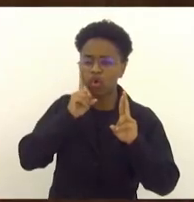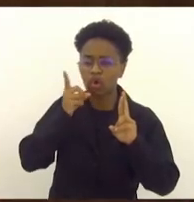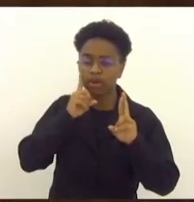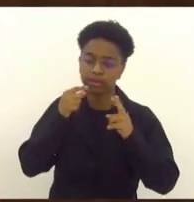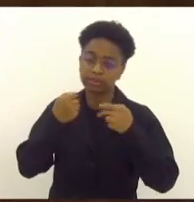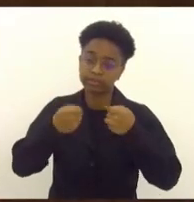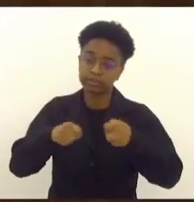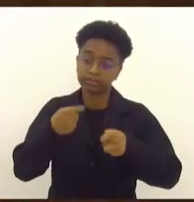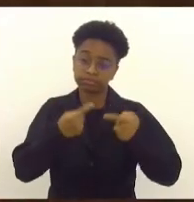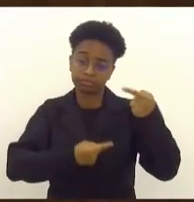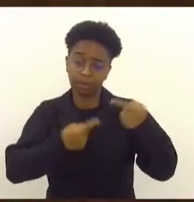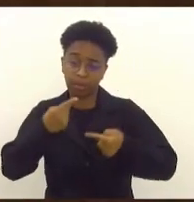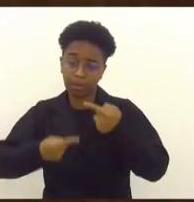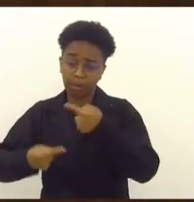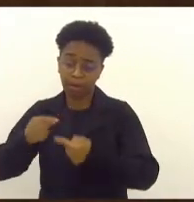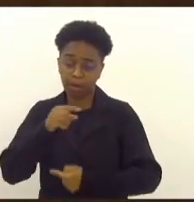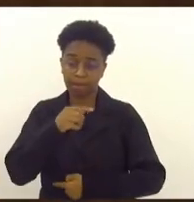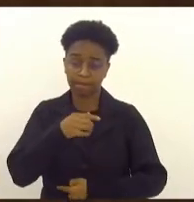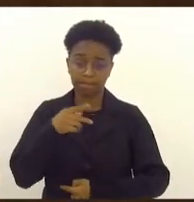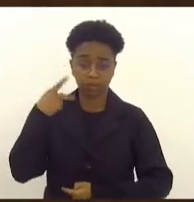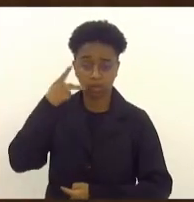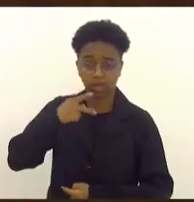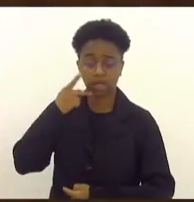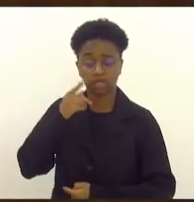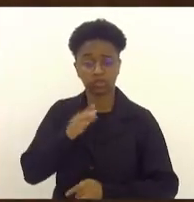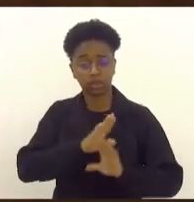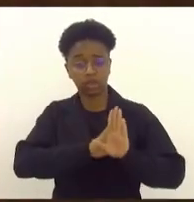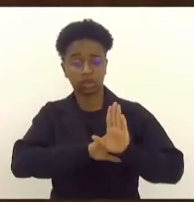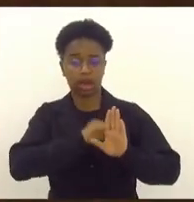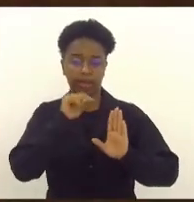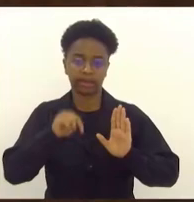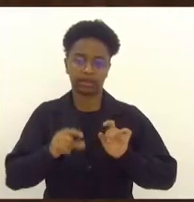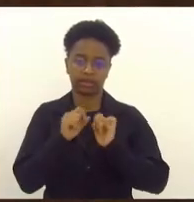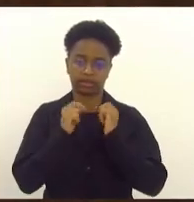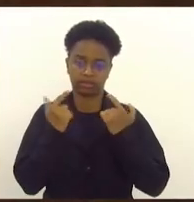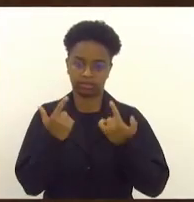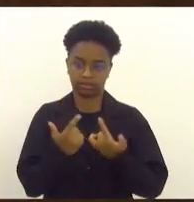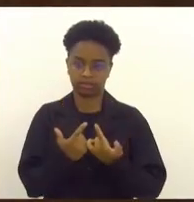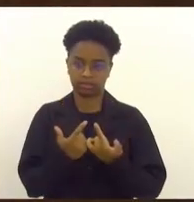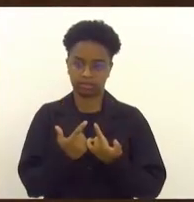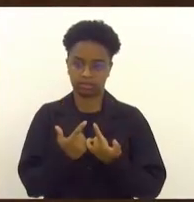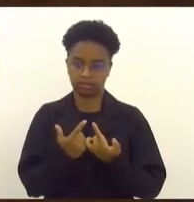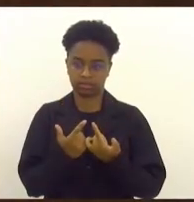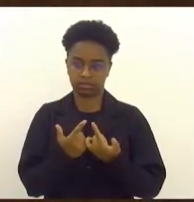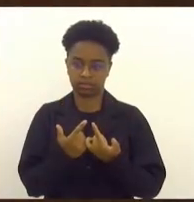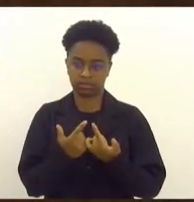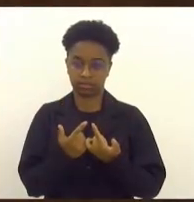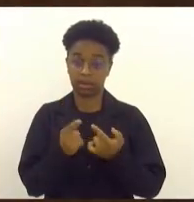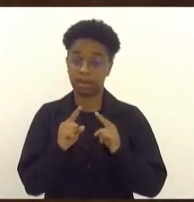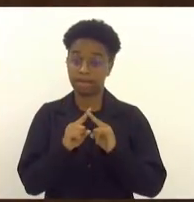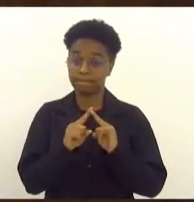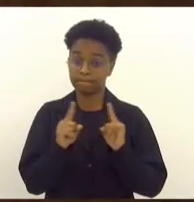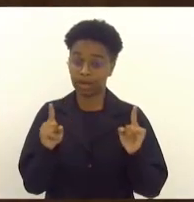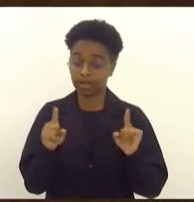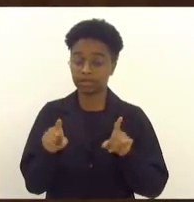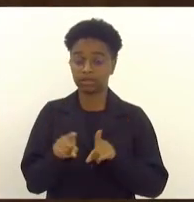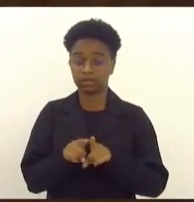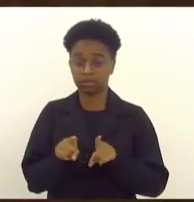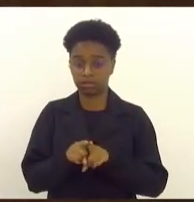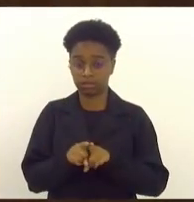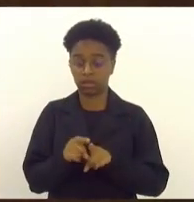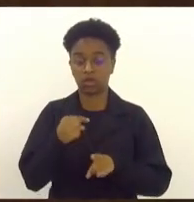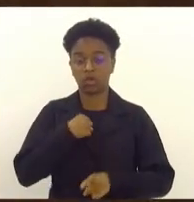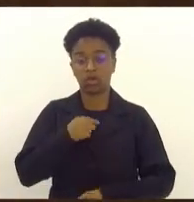bate político ideológico nessa casa respeitamos aos outros mas também ouvi